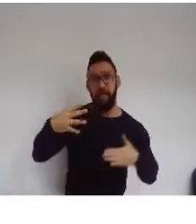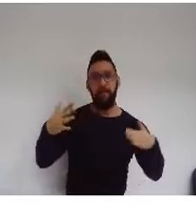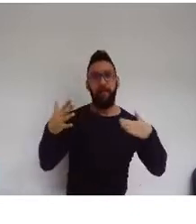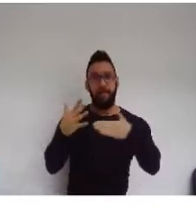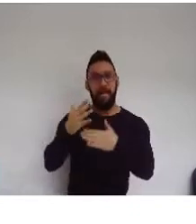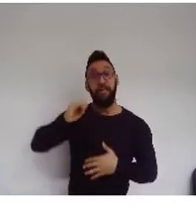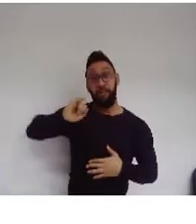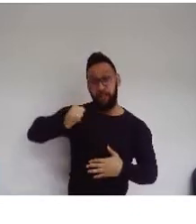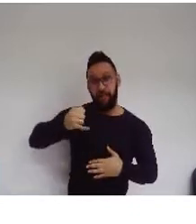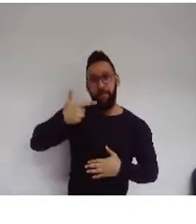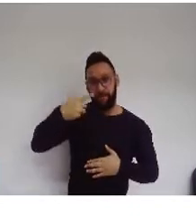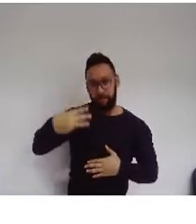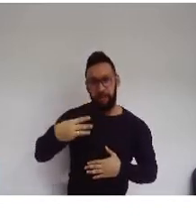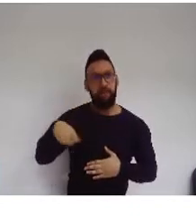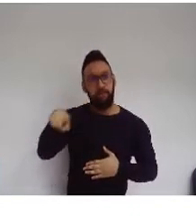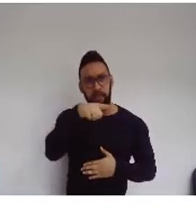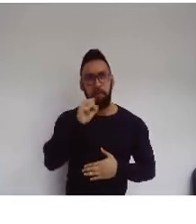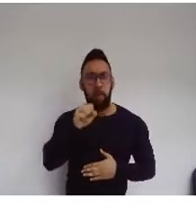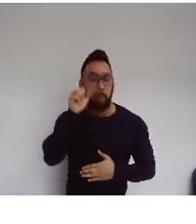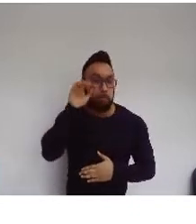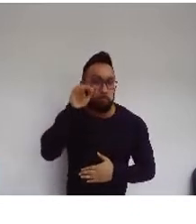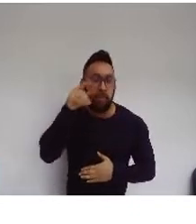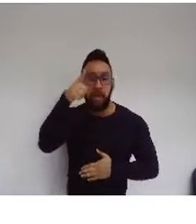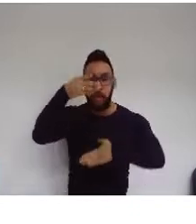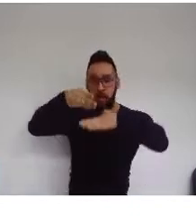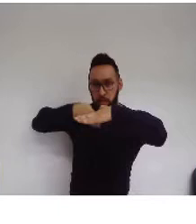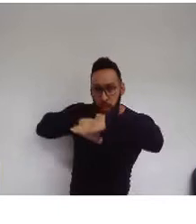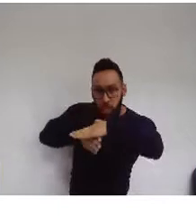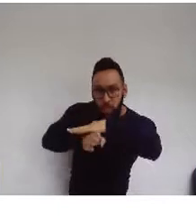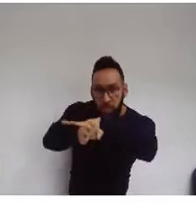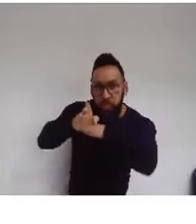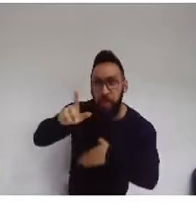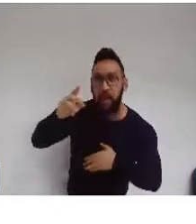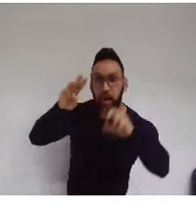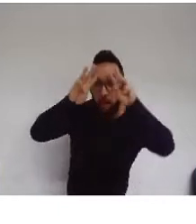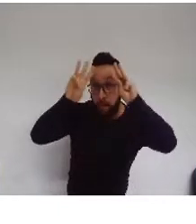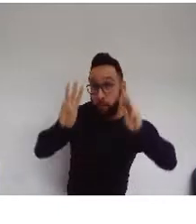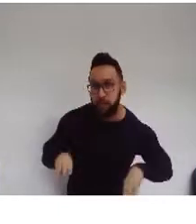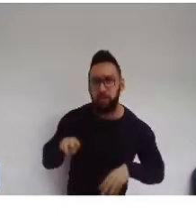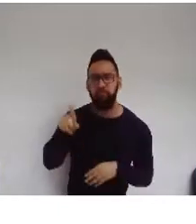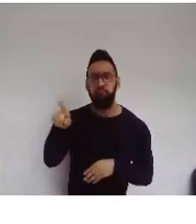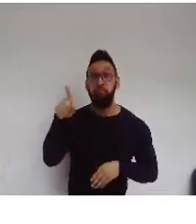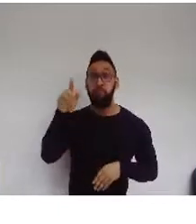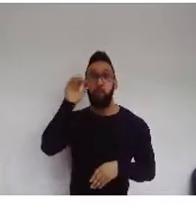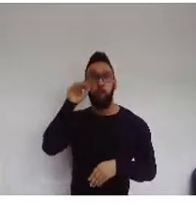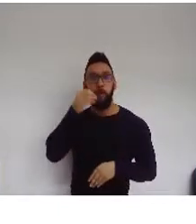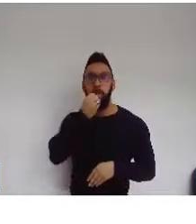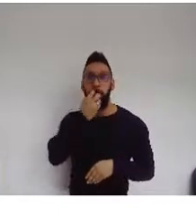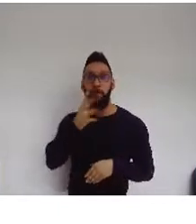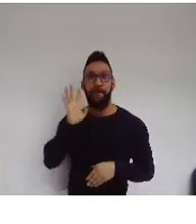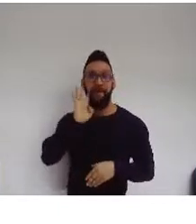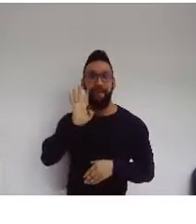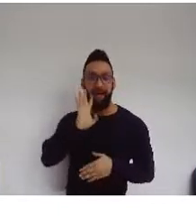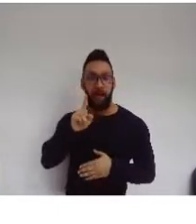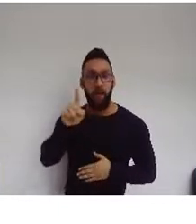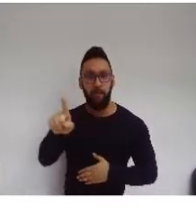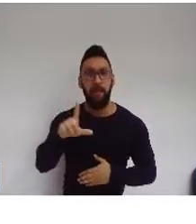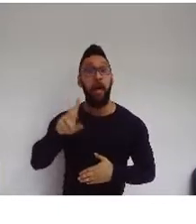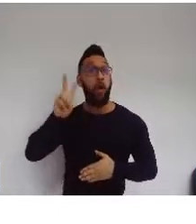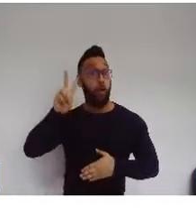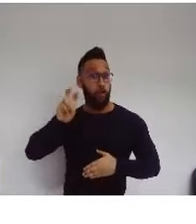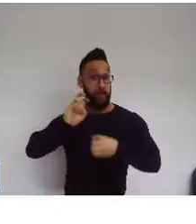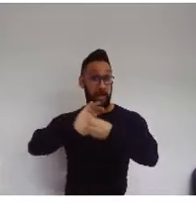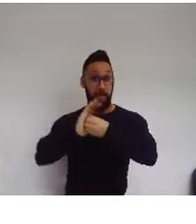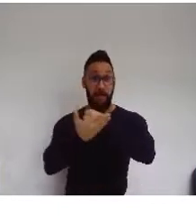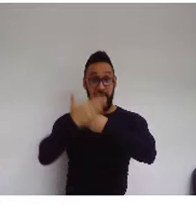essa exposição se circularem por esse Museu do Aljube. É um museu muito interessante sobre a memória do fascismo